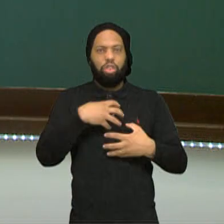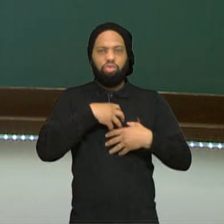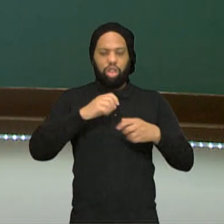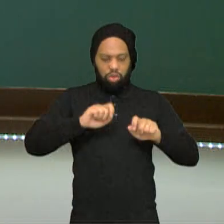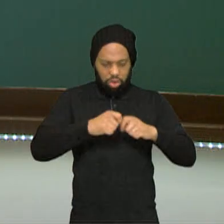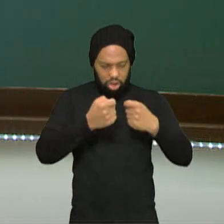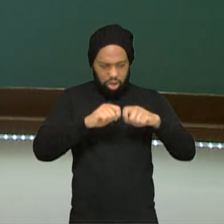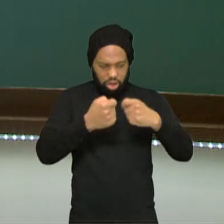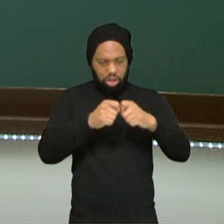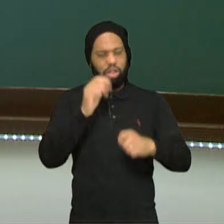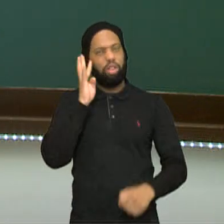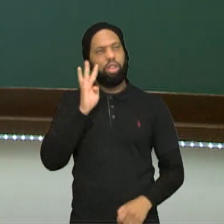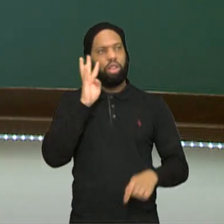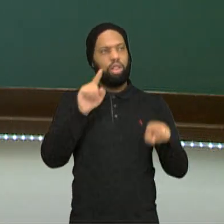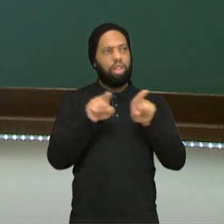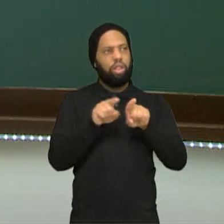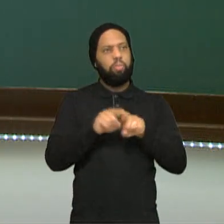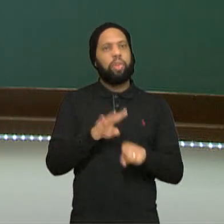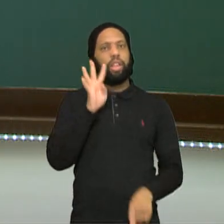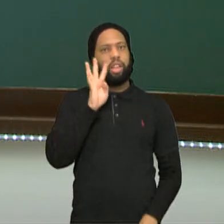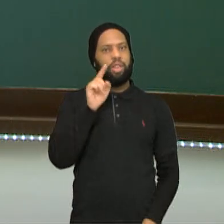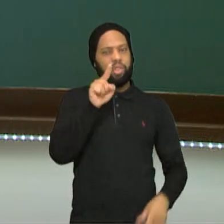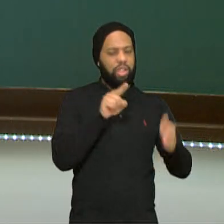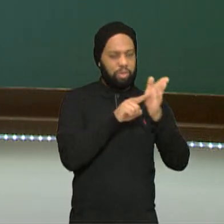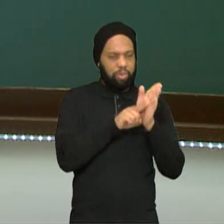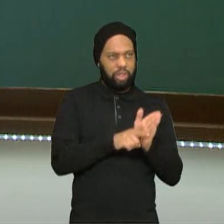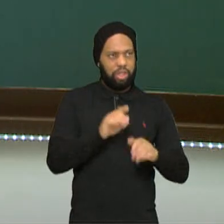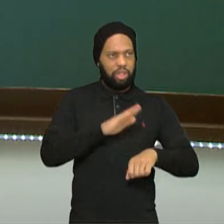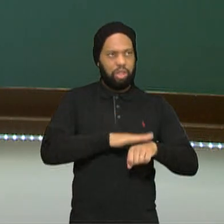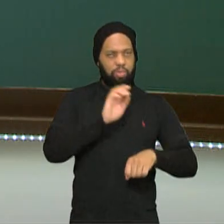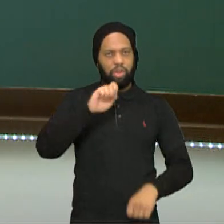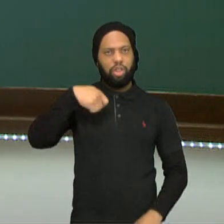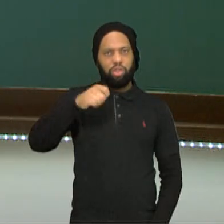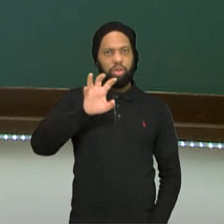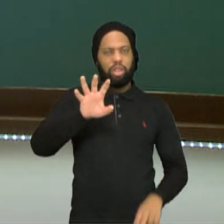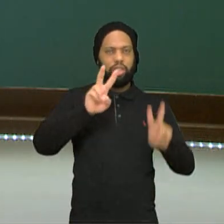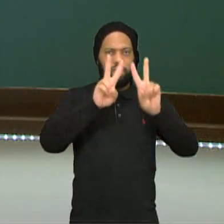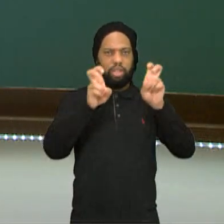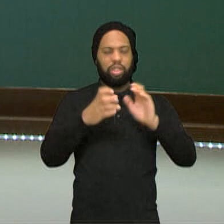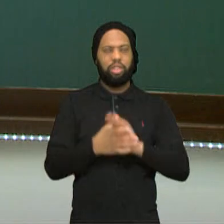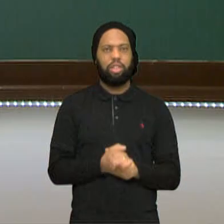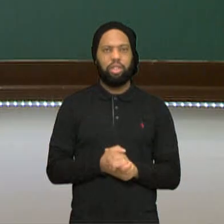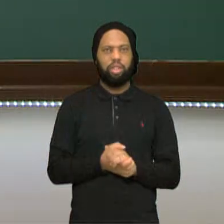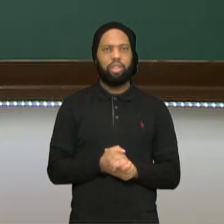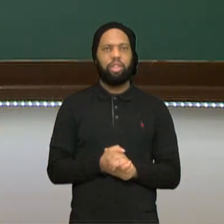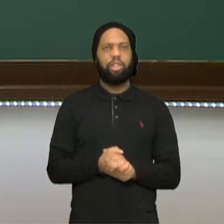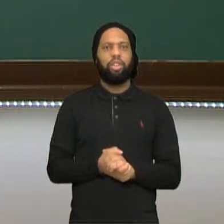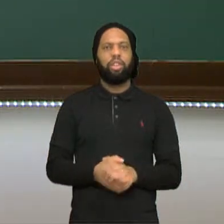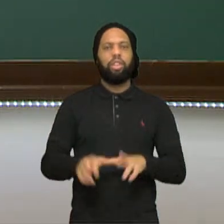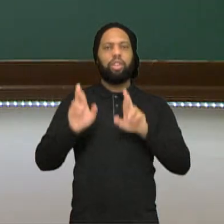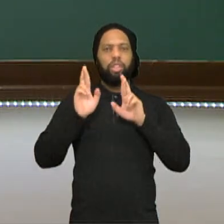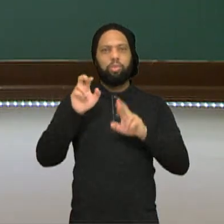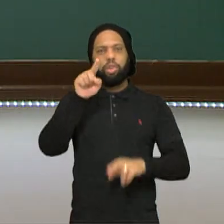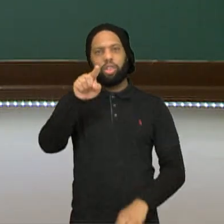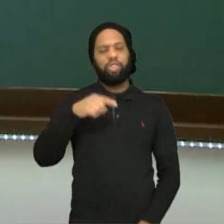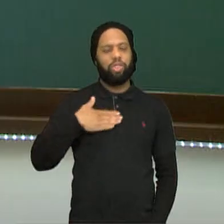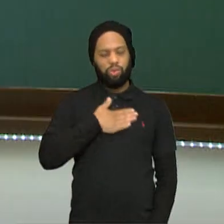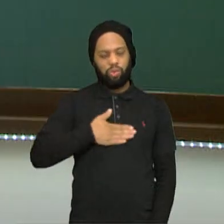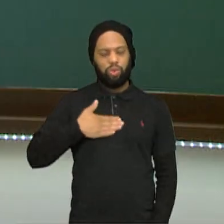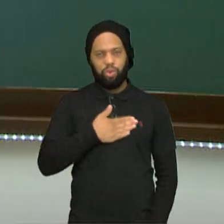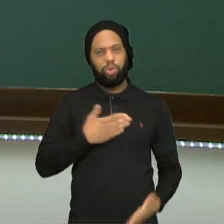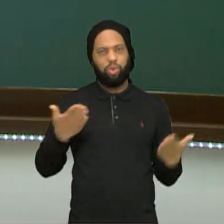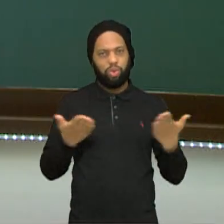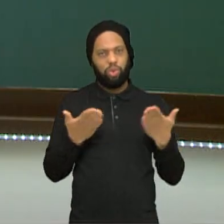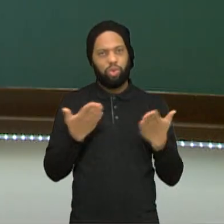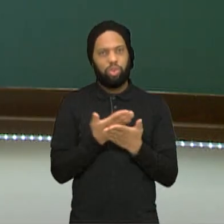Então, muito bacana, vale a pena vocês pesquisarem mais sobre o assunto. Espero, né, que vocês tenham apreciado. Nesse